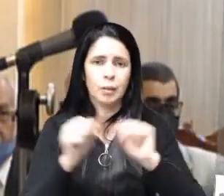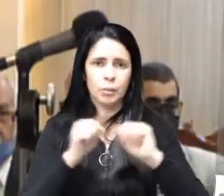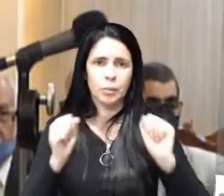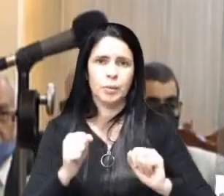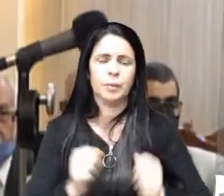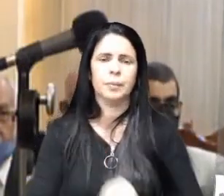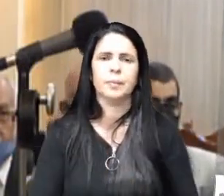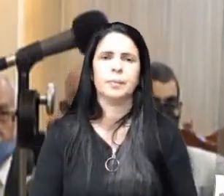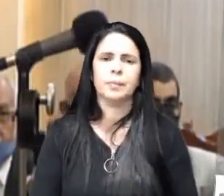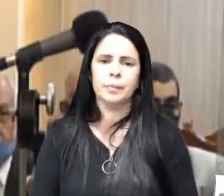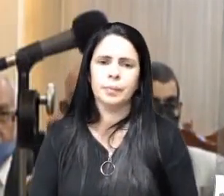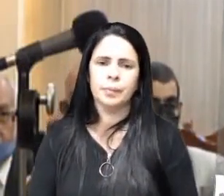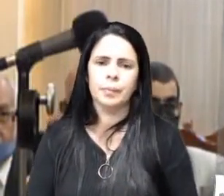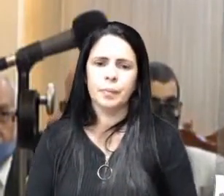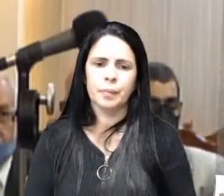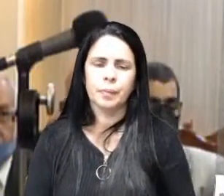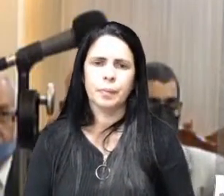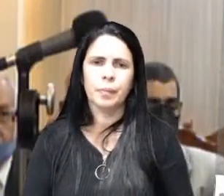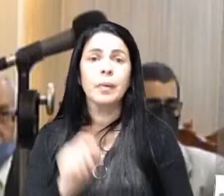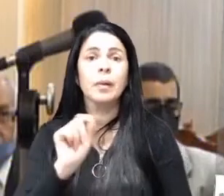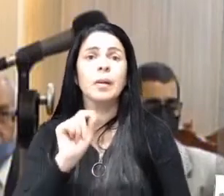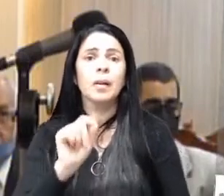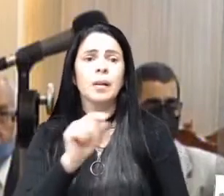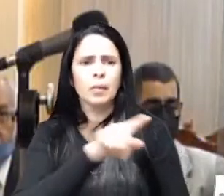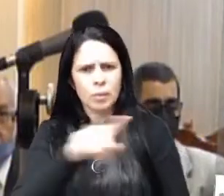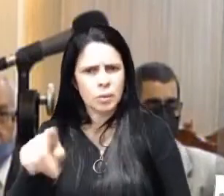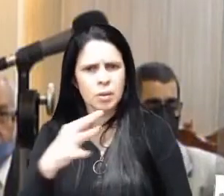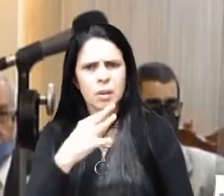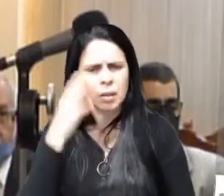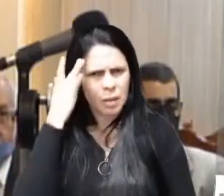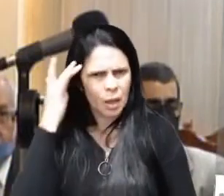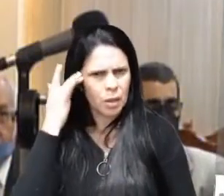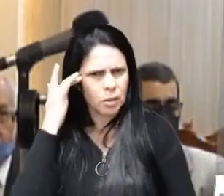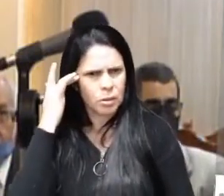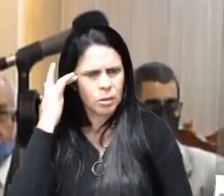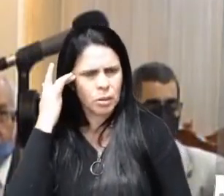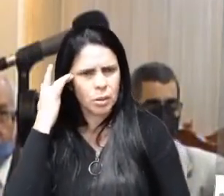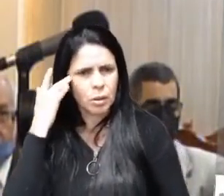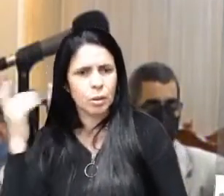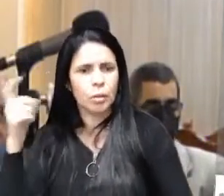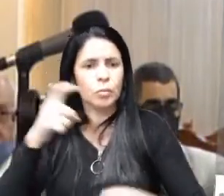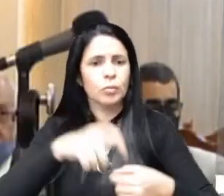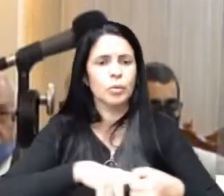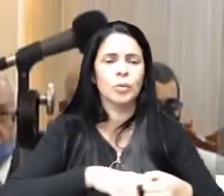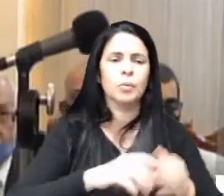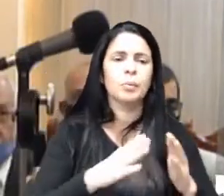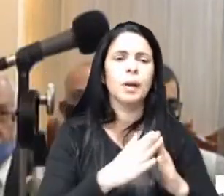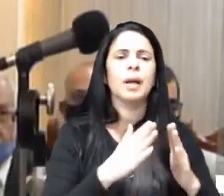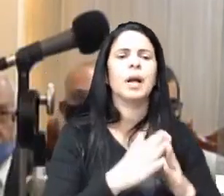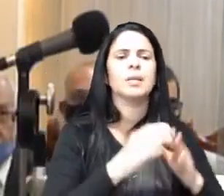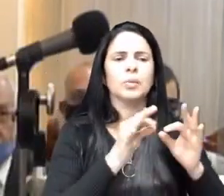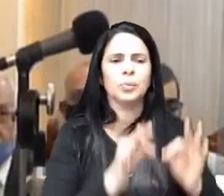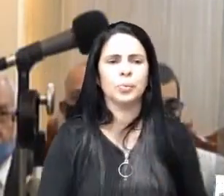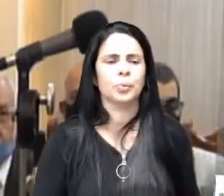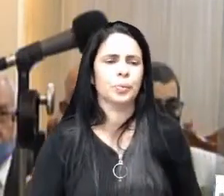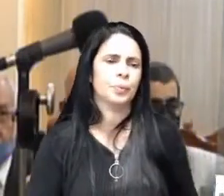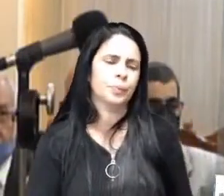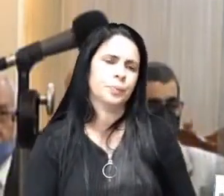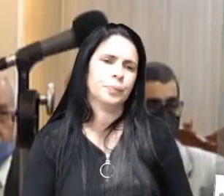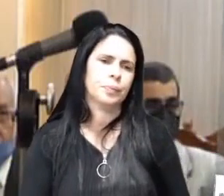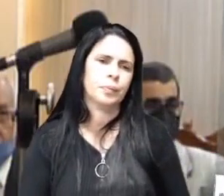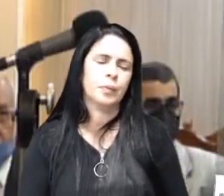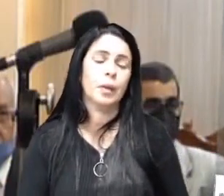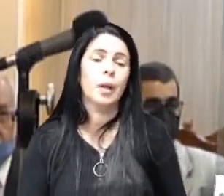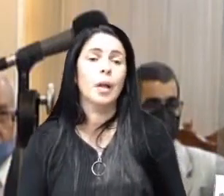Aleluia. Quem é que vocês acham que voltou para casa justificado? Quem é que você acha que voltou para